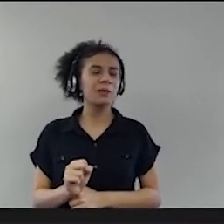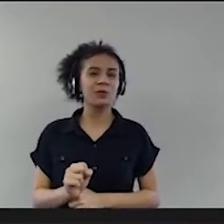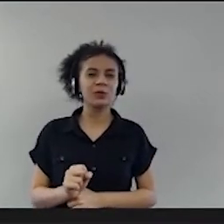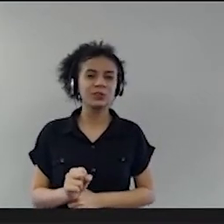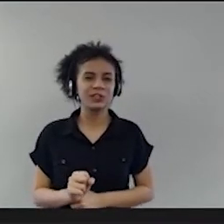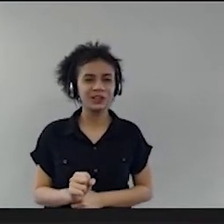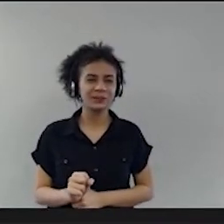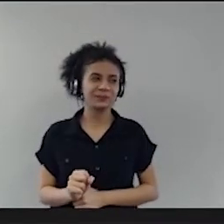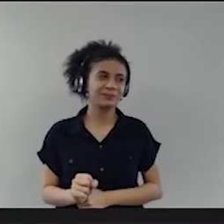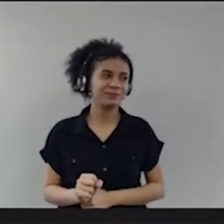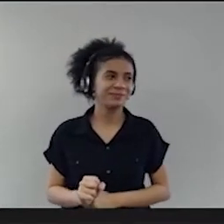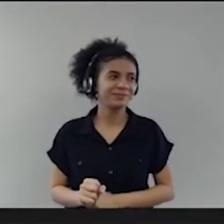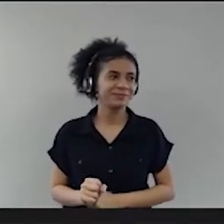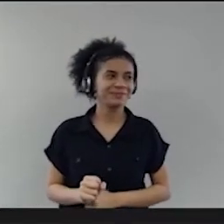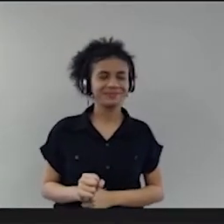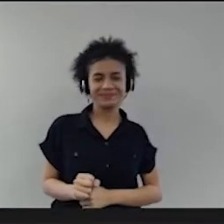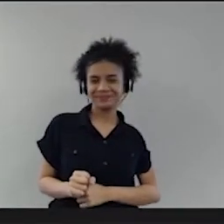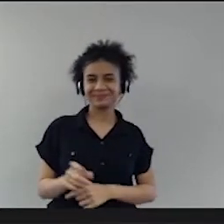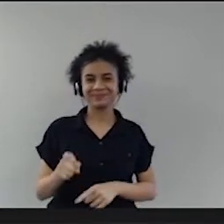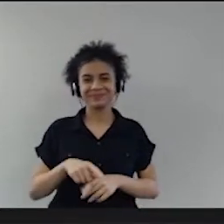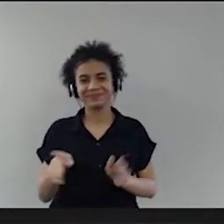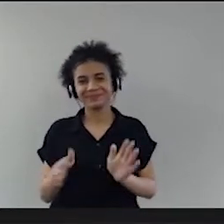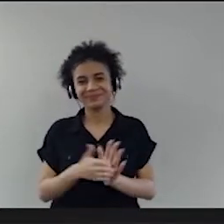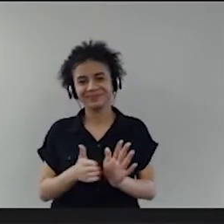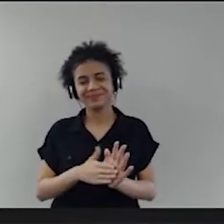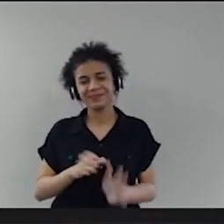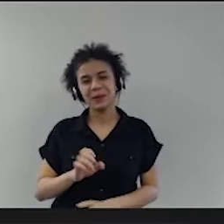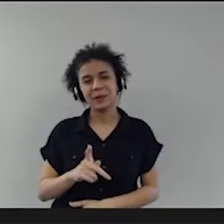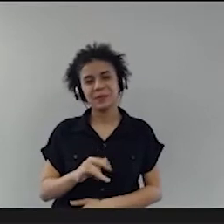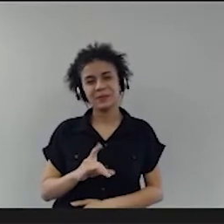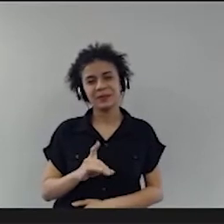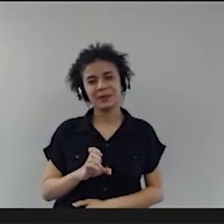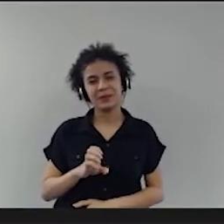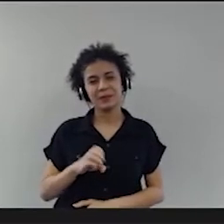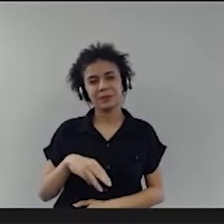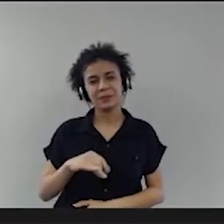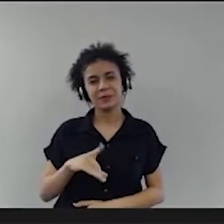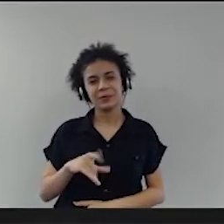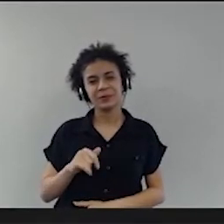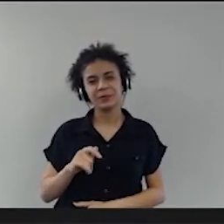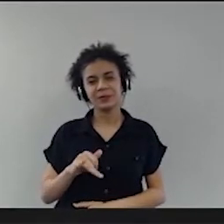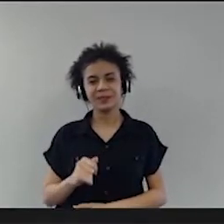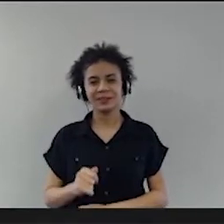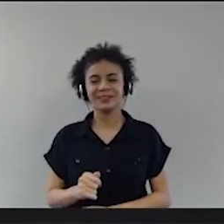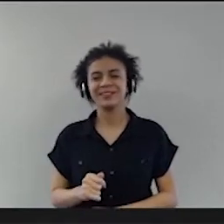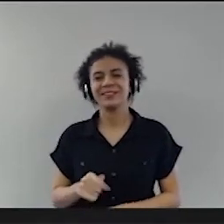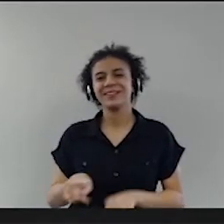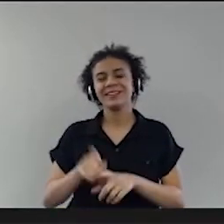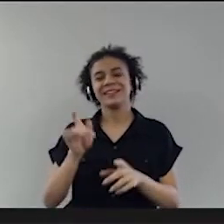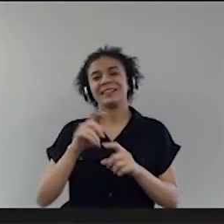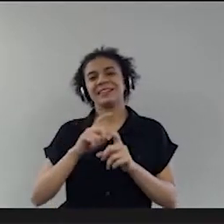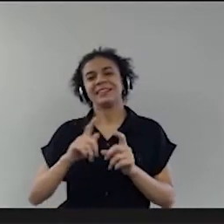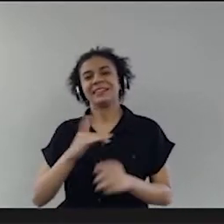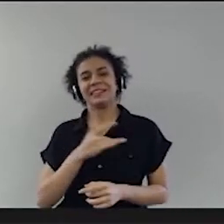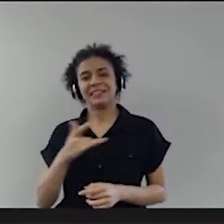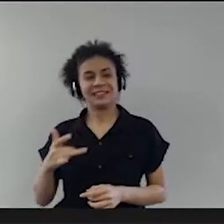Prevention, especialista pelo Programa de Epidemiologia para Gerentes de Saúde,